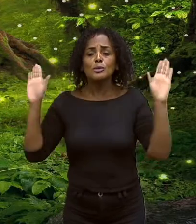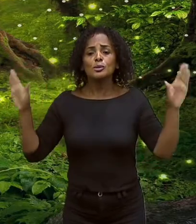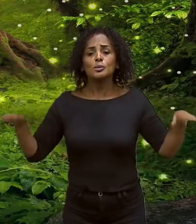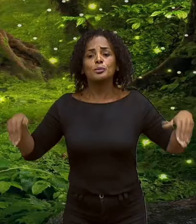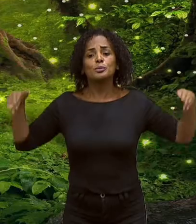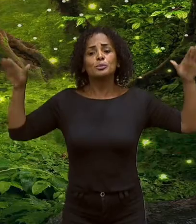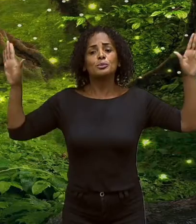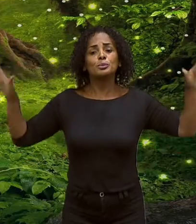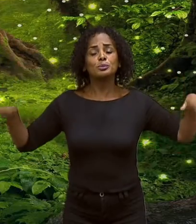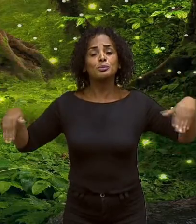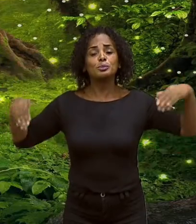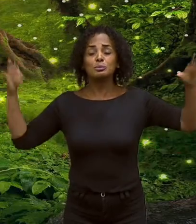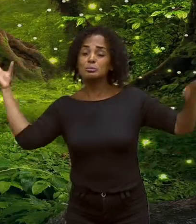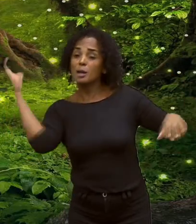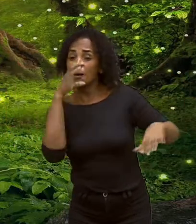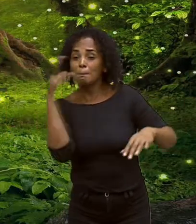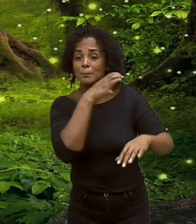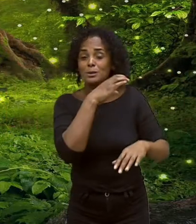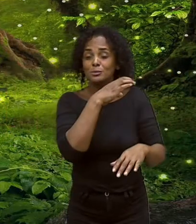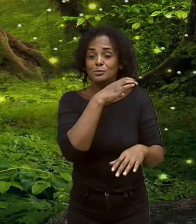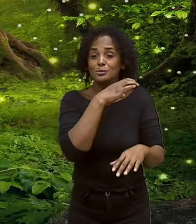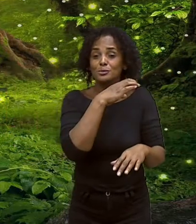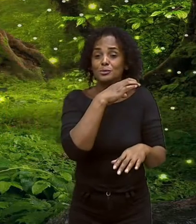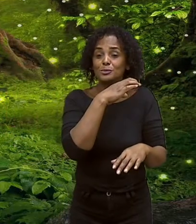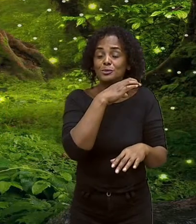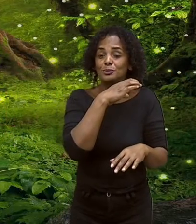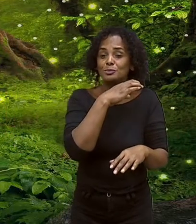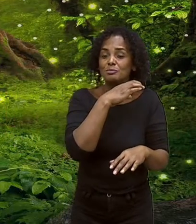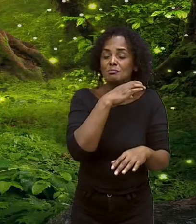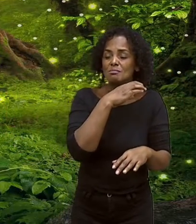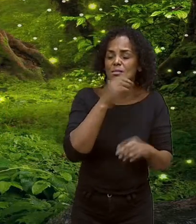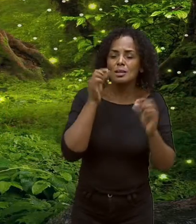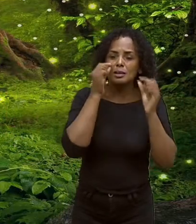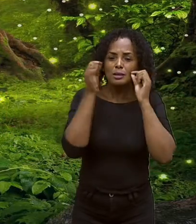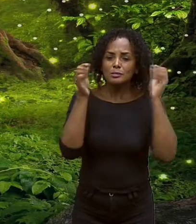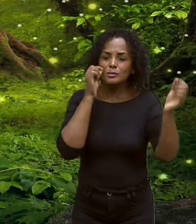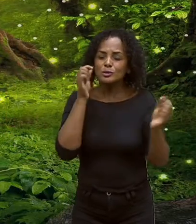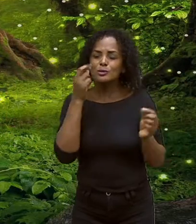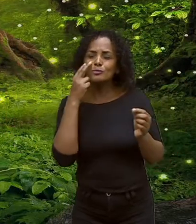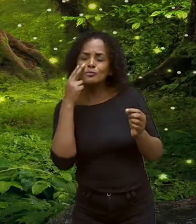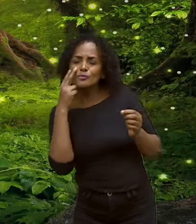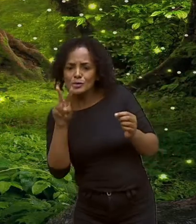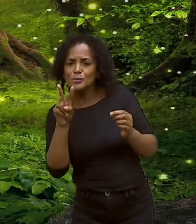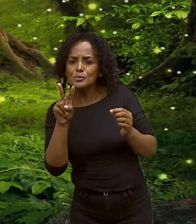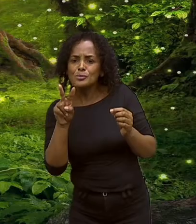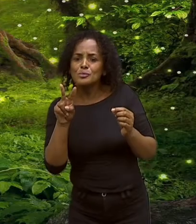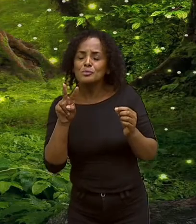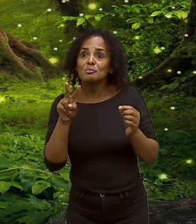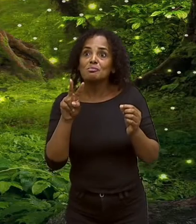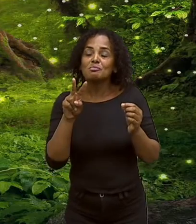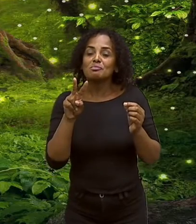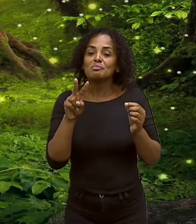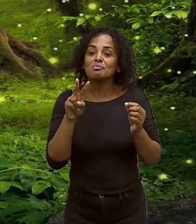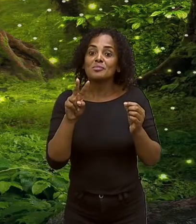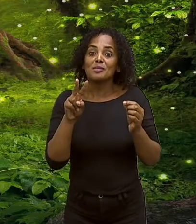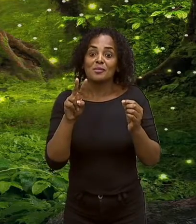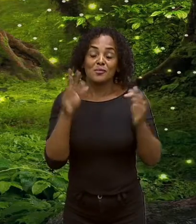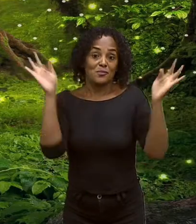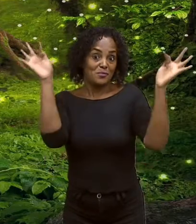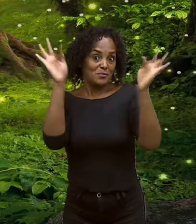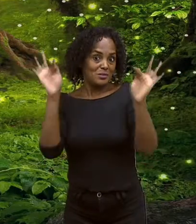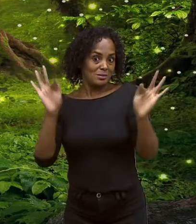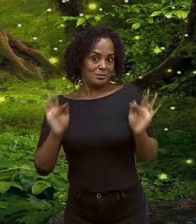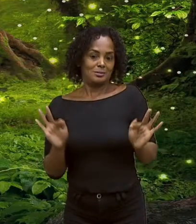para sua casa em disparada. Viu só? Disse o ratinho contente. Aí o